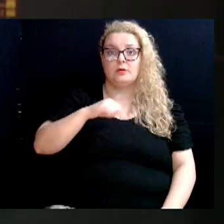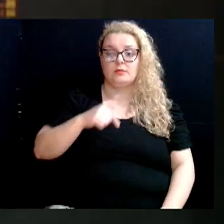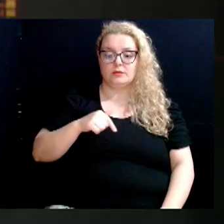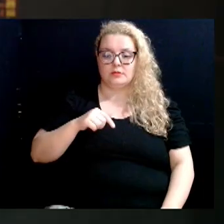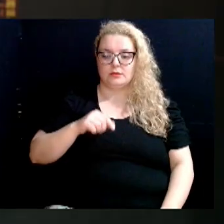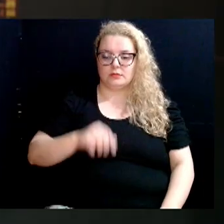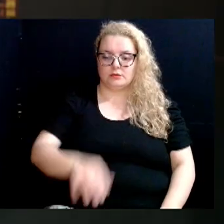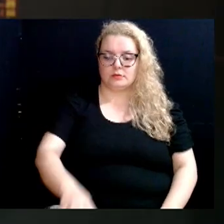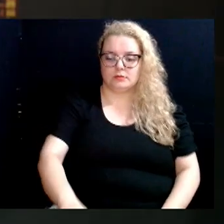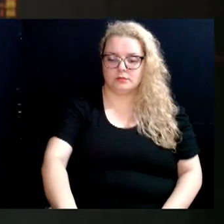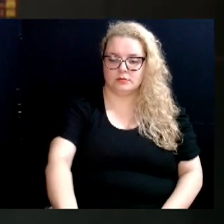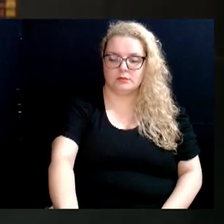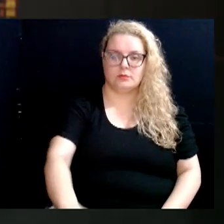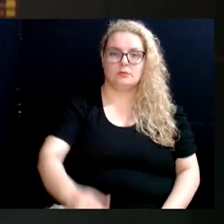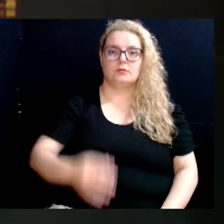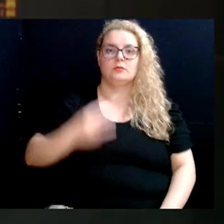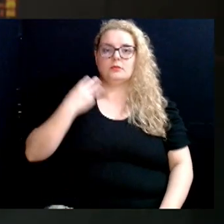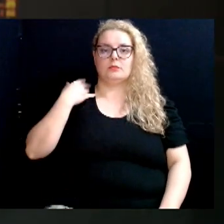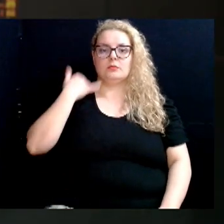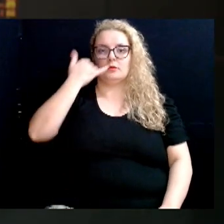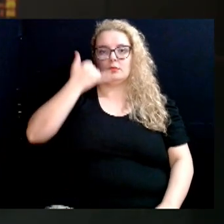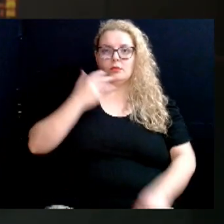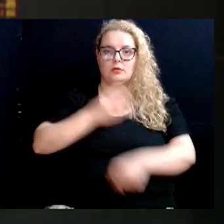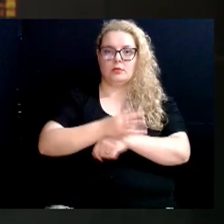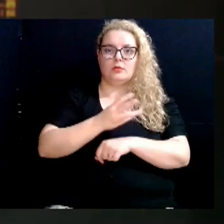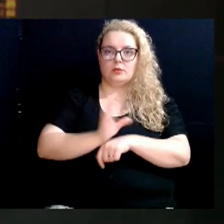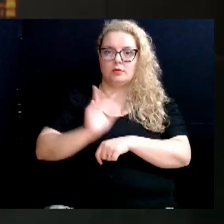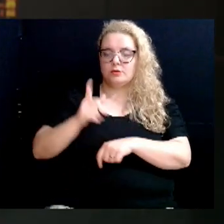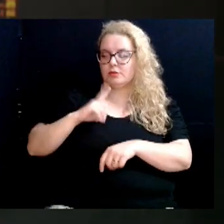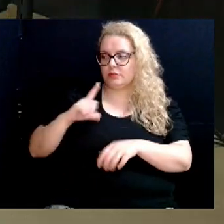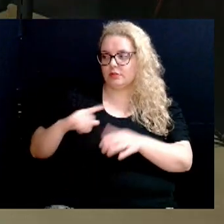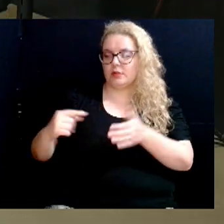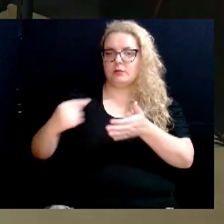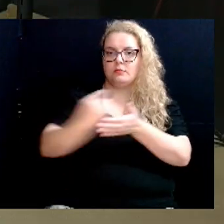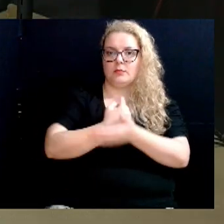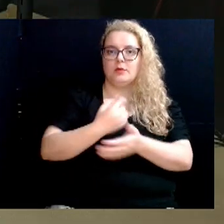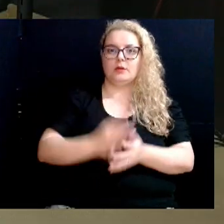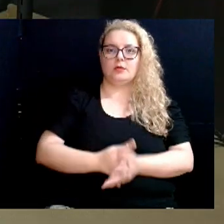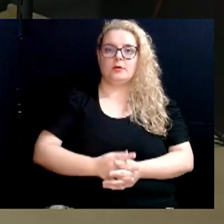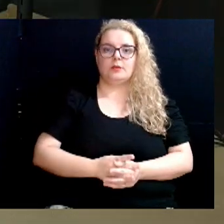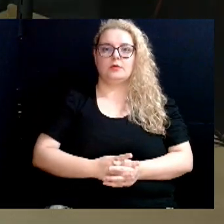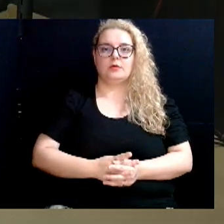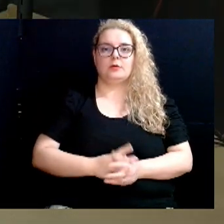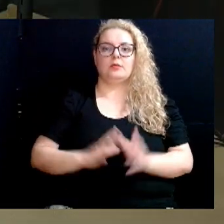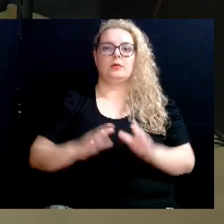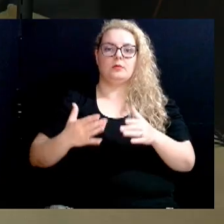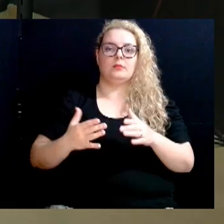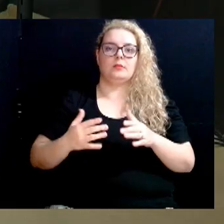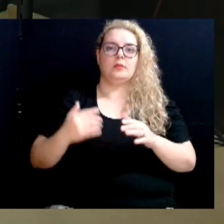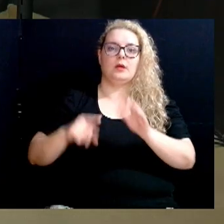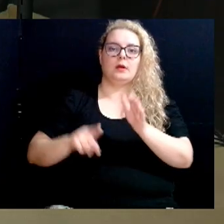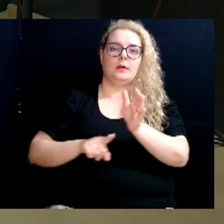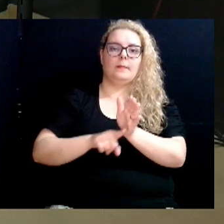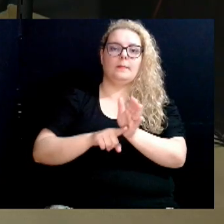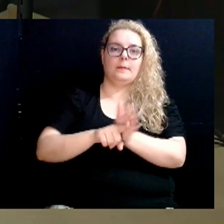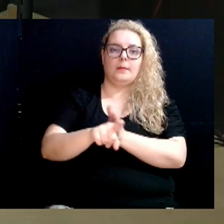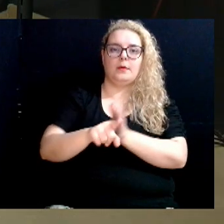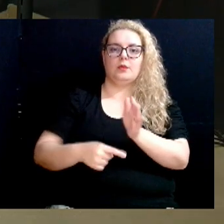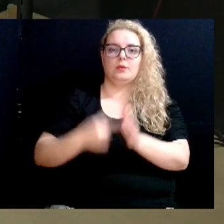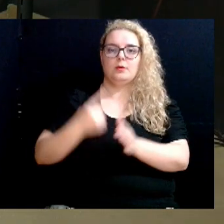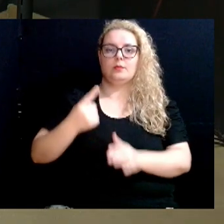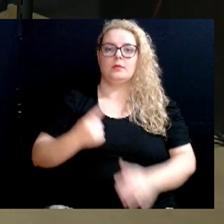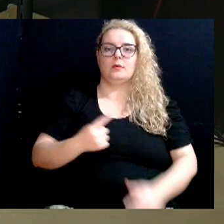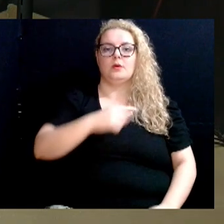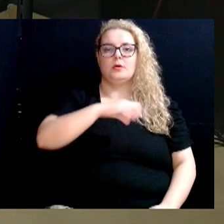978293776 e a gente já tem pergunta de telespectadores. Vou pedir para a produção colocar a primeira no ar para que a gente possa